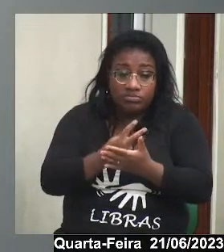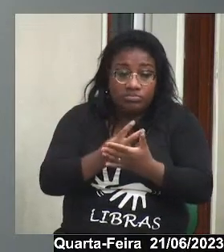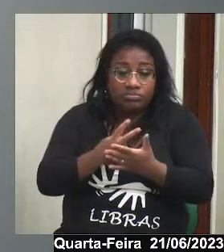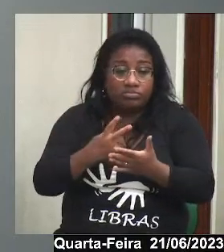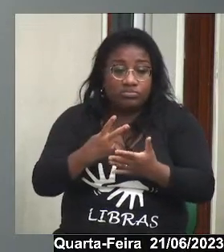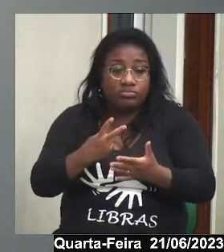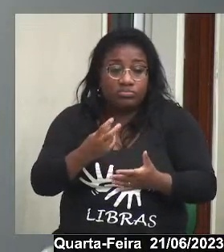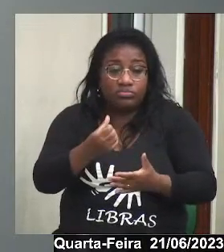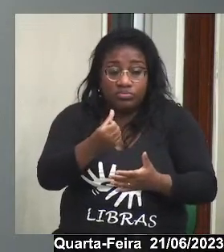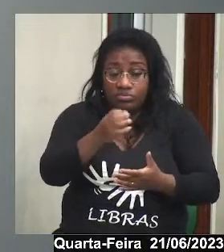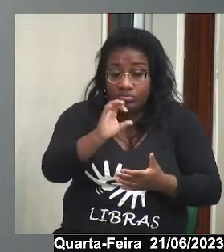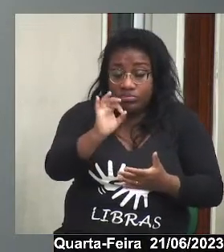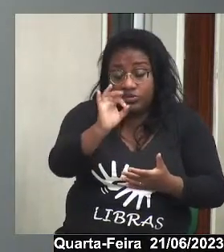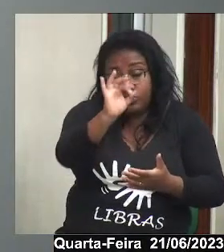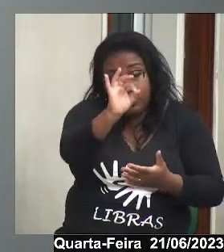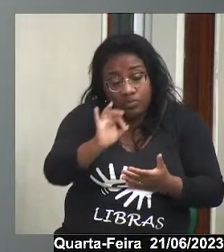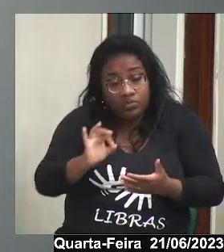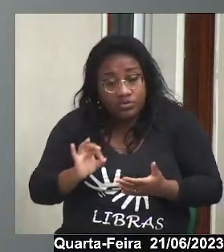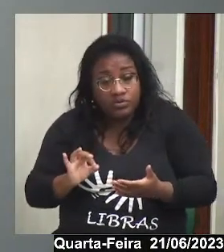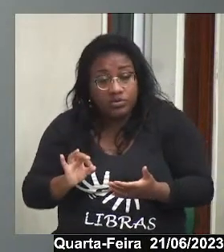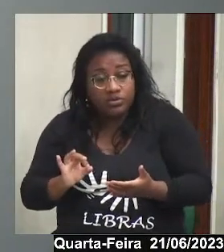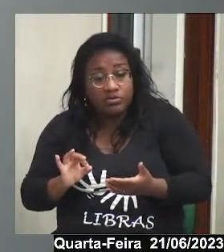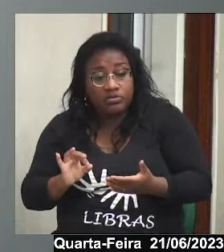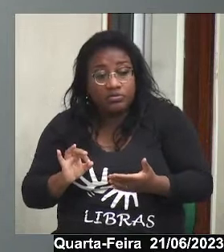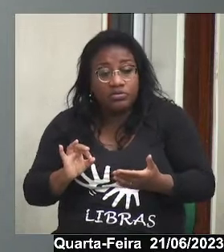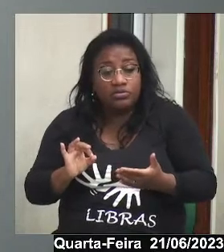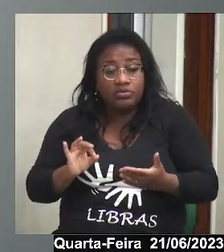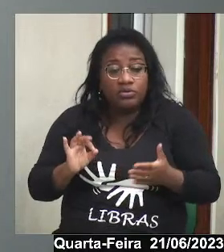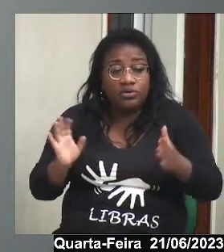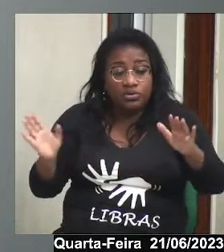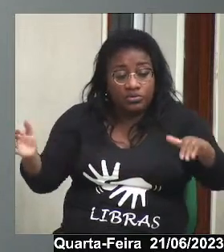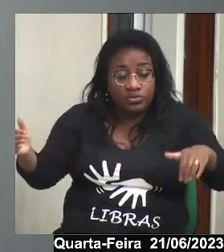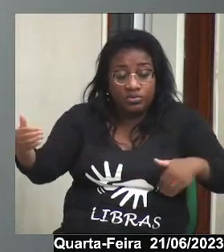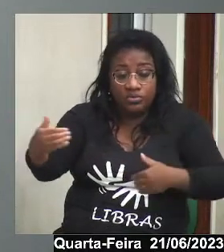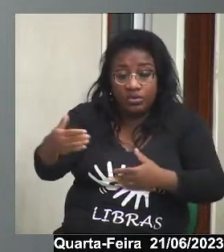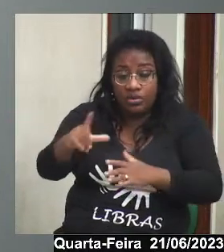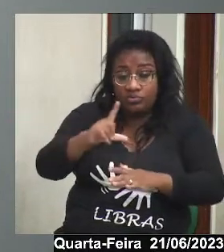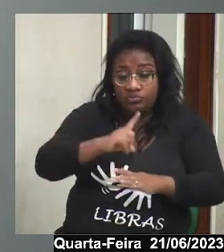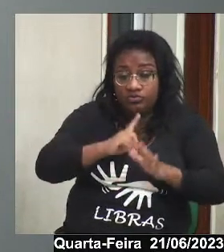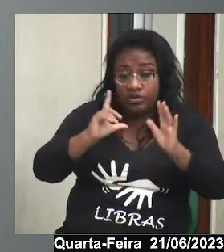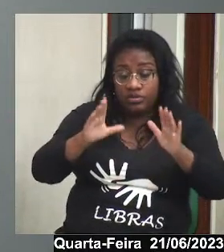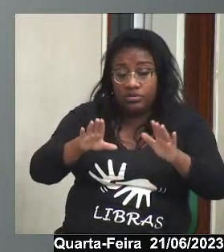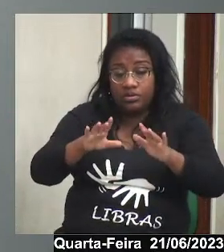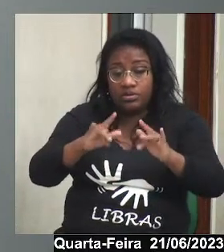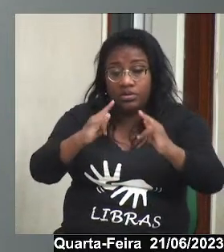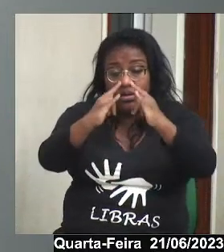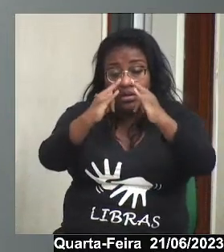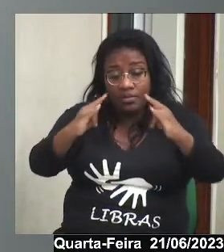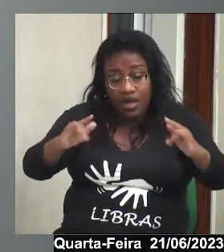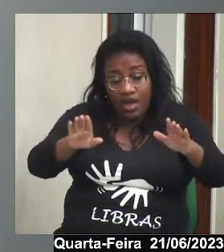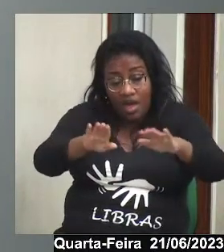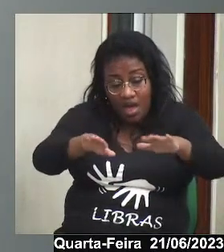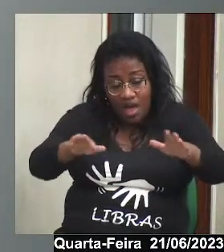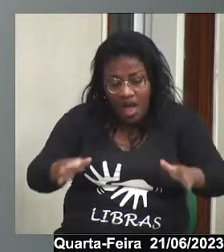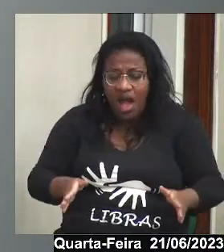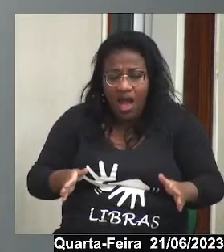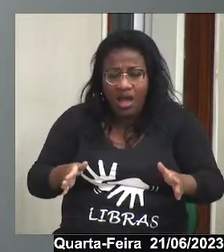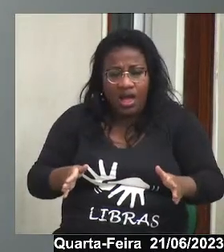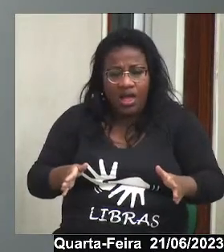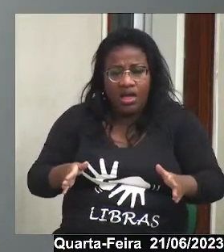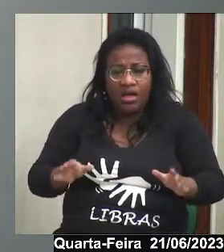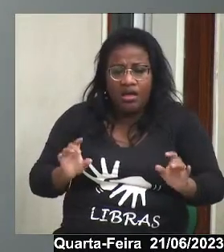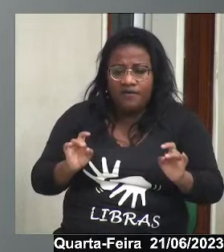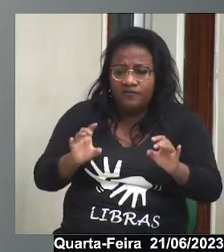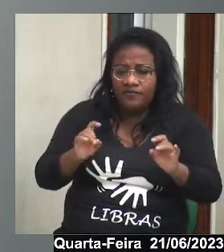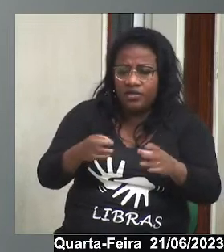senhores. O cara está ganhando 60% da área dele num terreno onde já tem barraca, pagando taxa. Isso é um